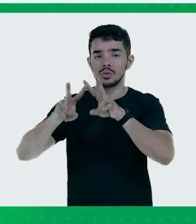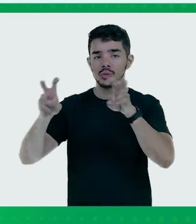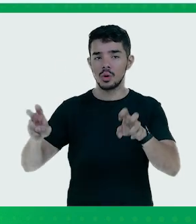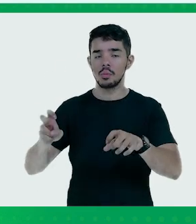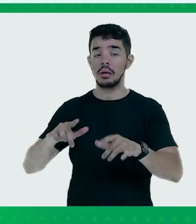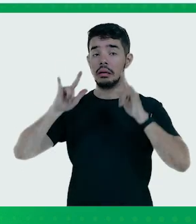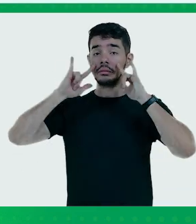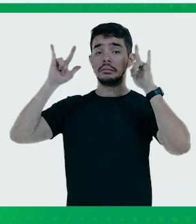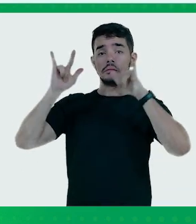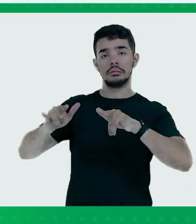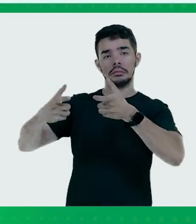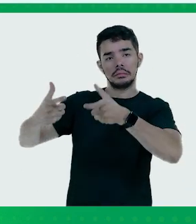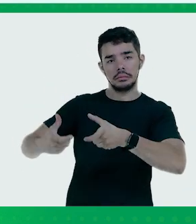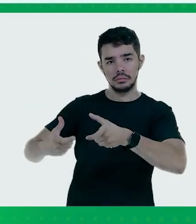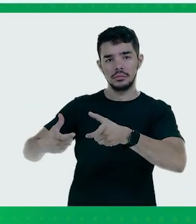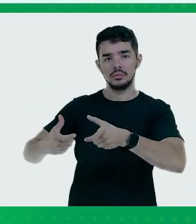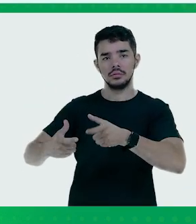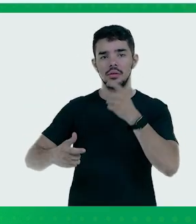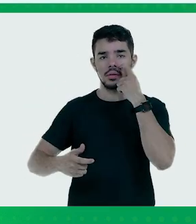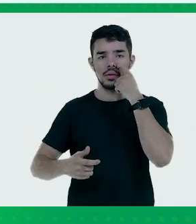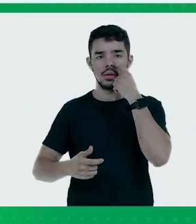nacionalismo